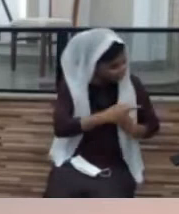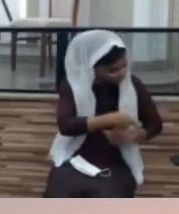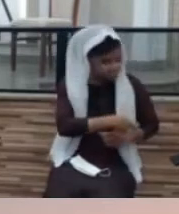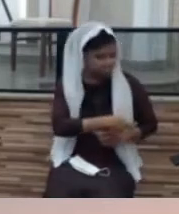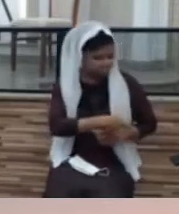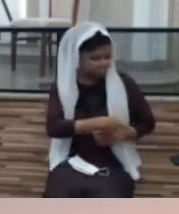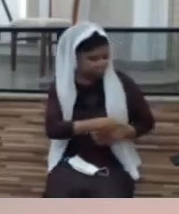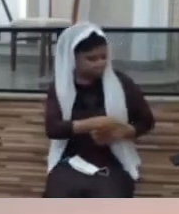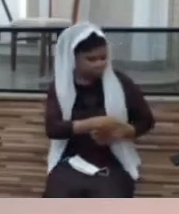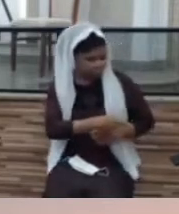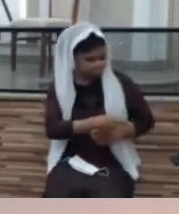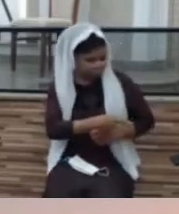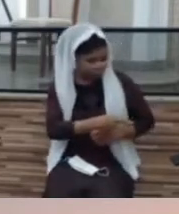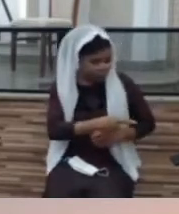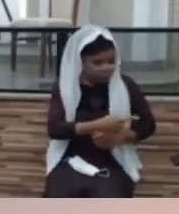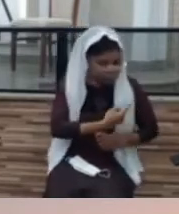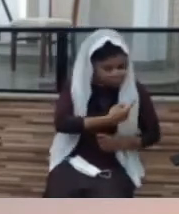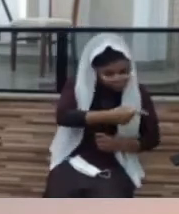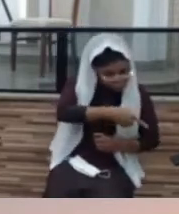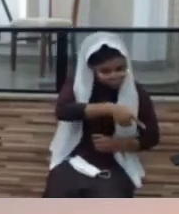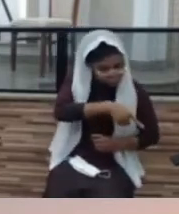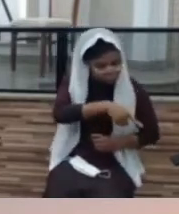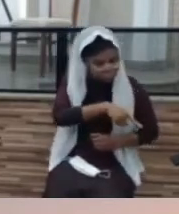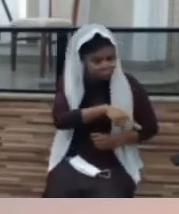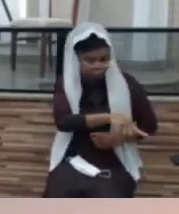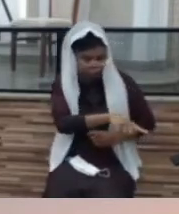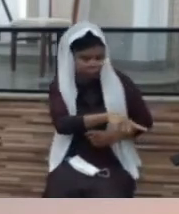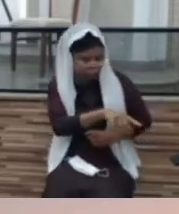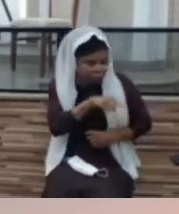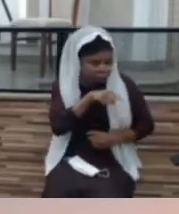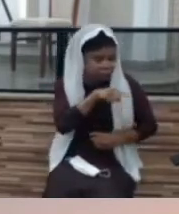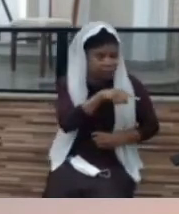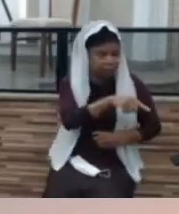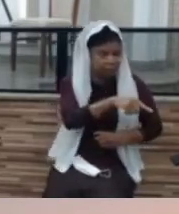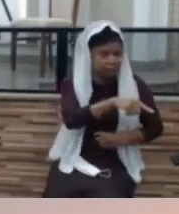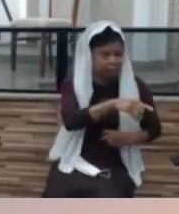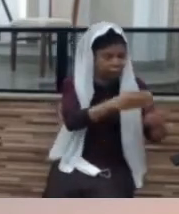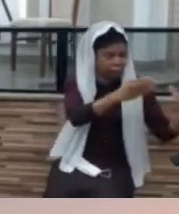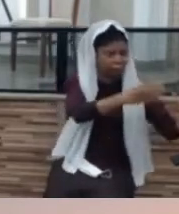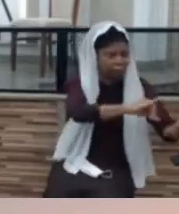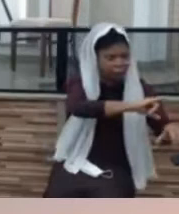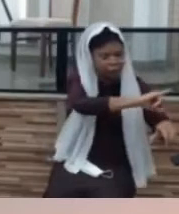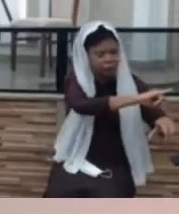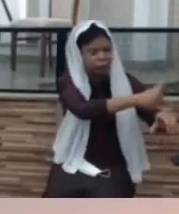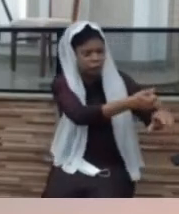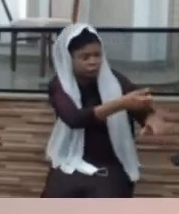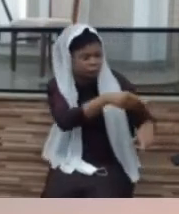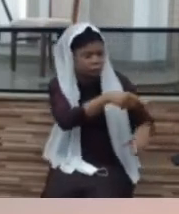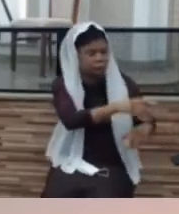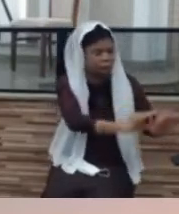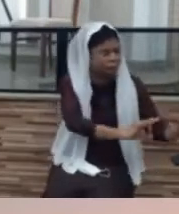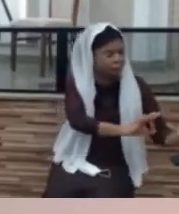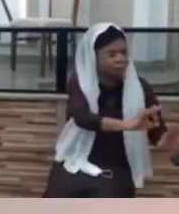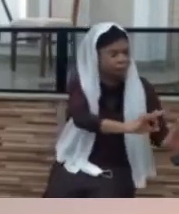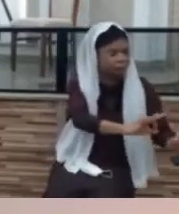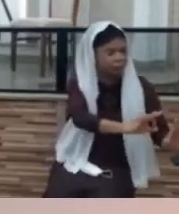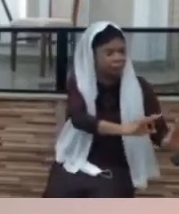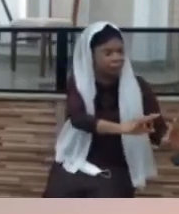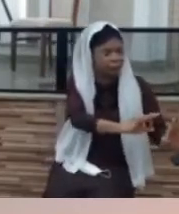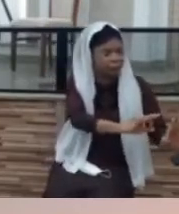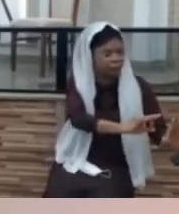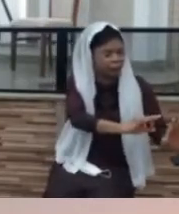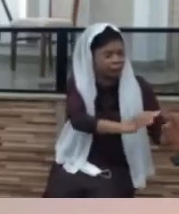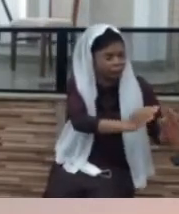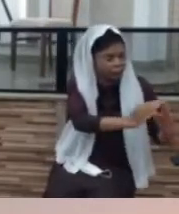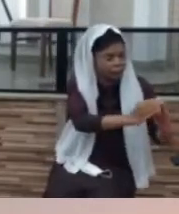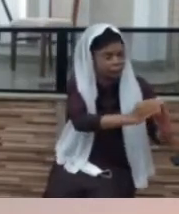mal que Eliasibe fizera para beneficiar a Tobias, fazendo-lhe uma câmara nos pátios da casa de Deus, o que